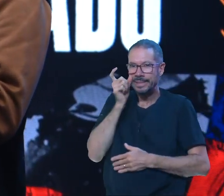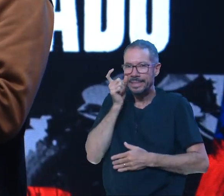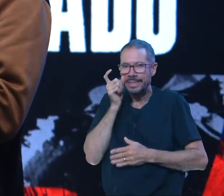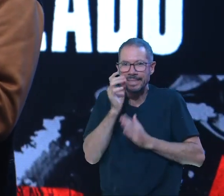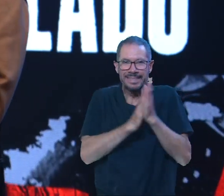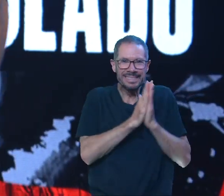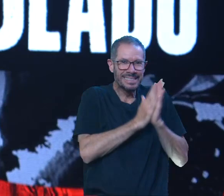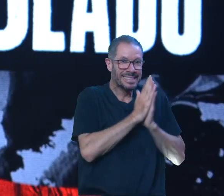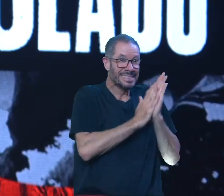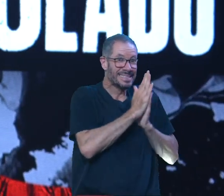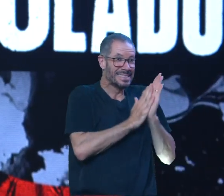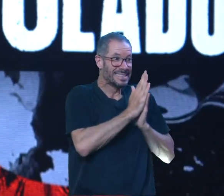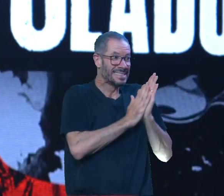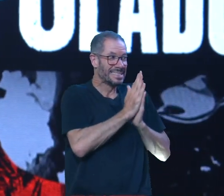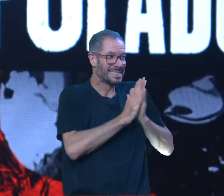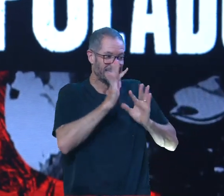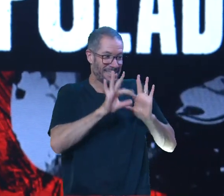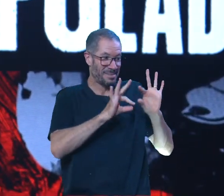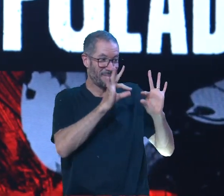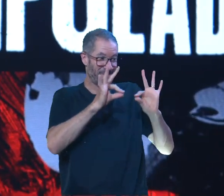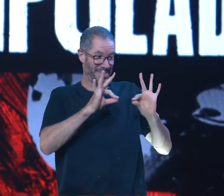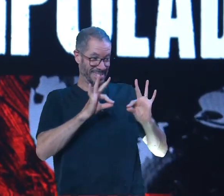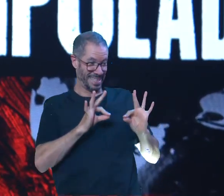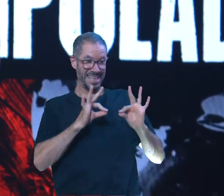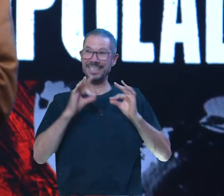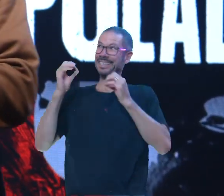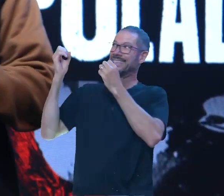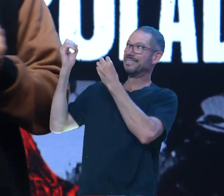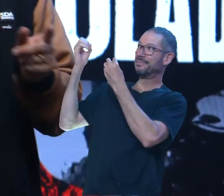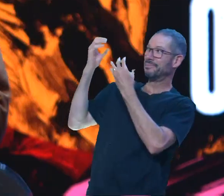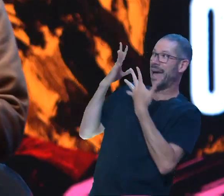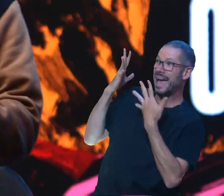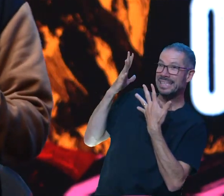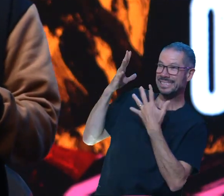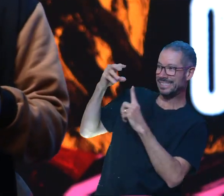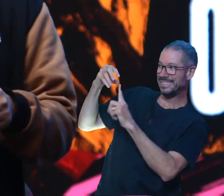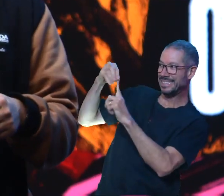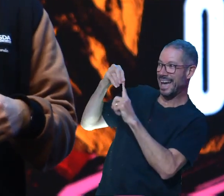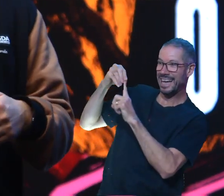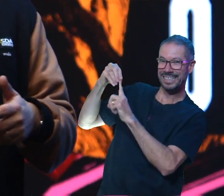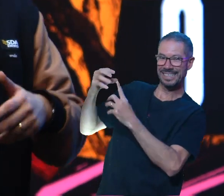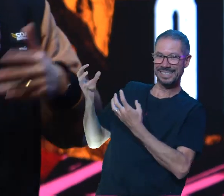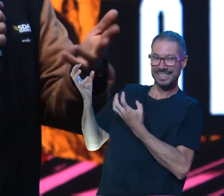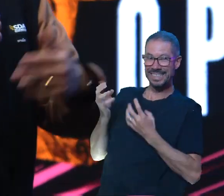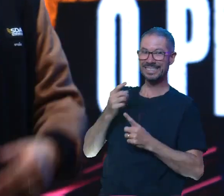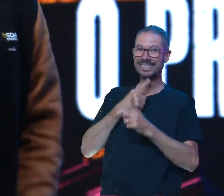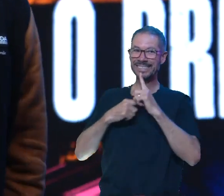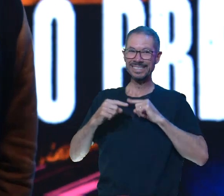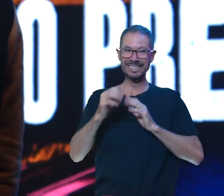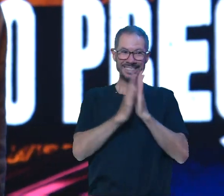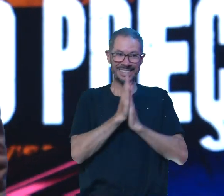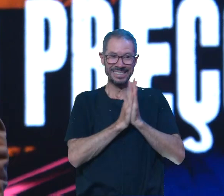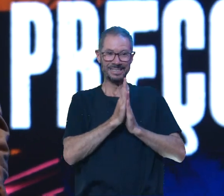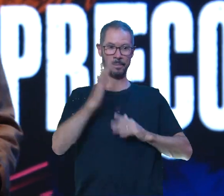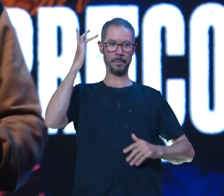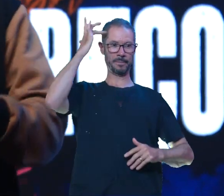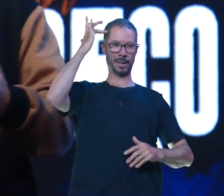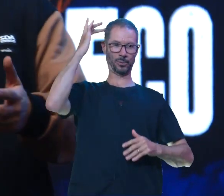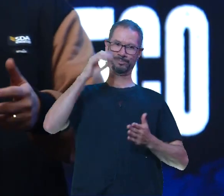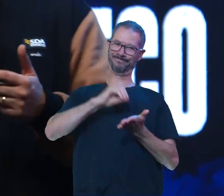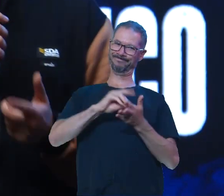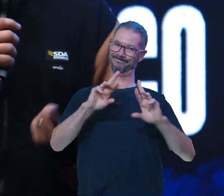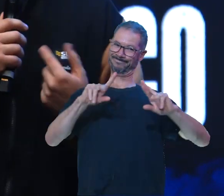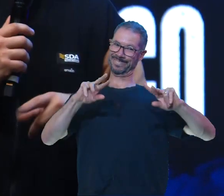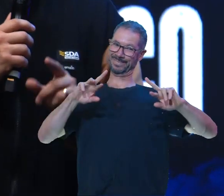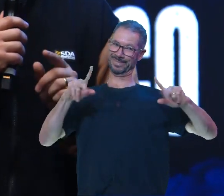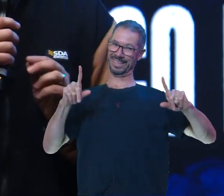buscar simplesmente presentes, bênçãos e exclusividades, não é um relacionamento maduro. O que o